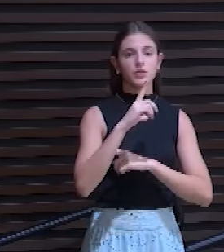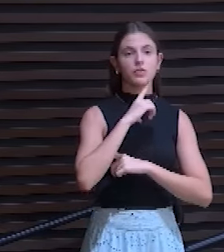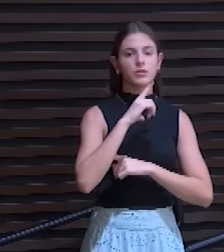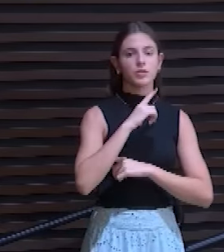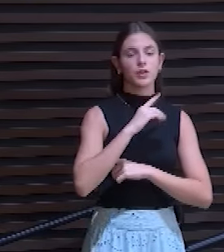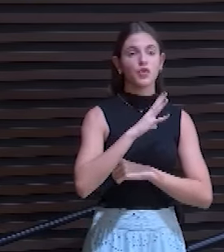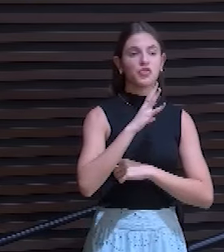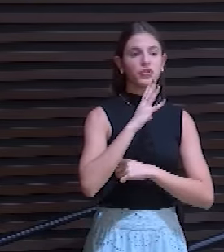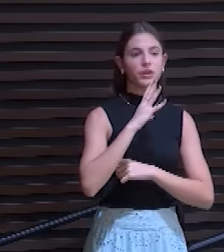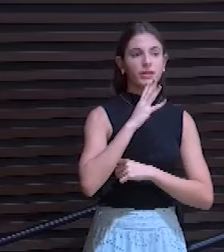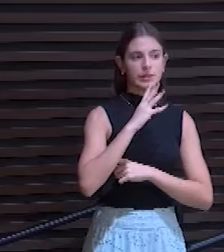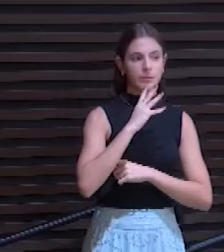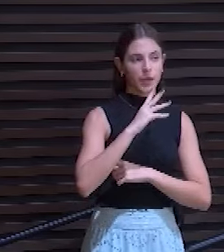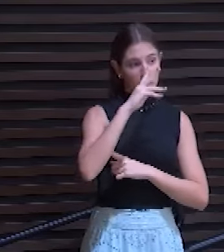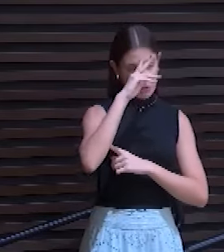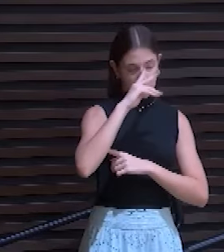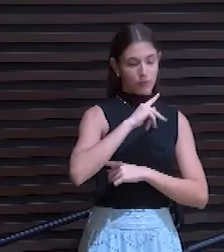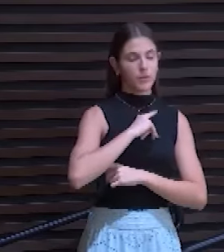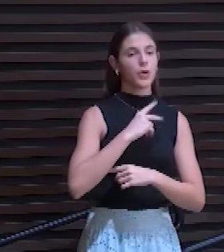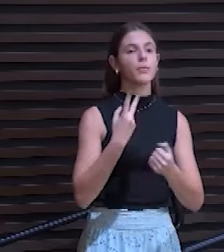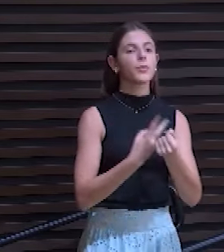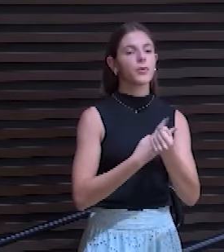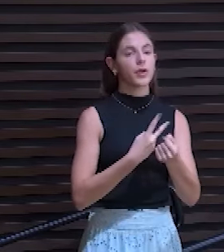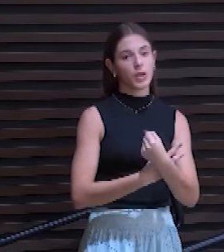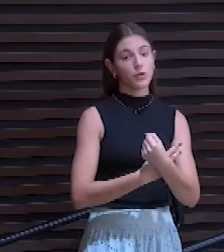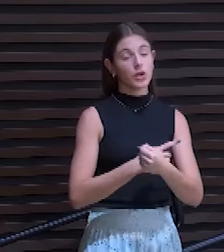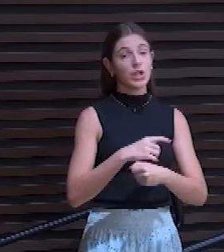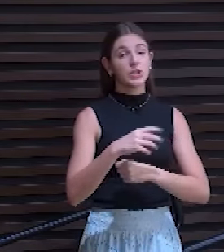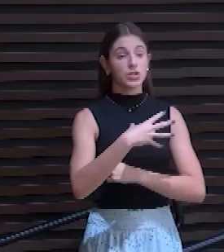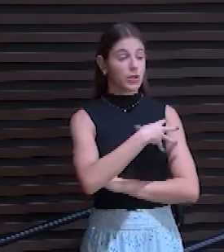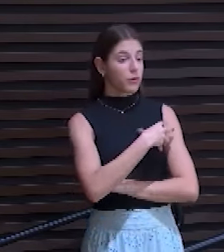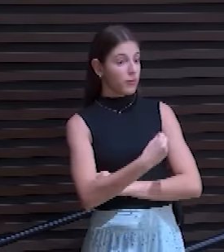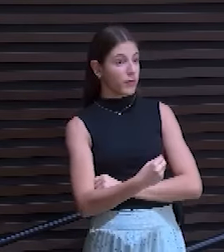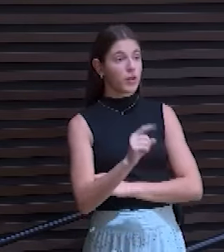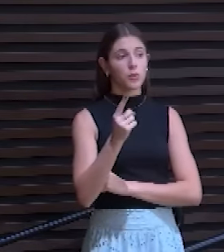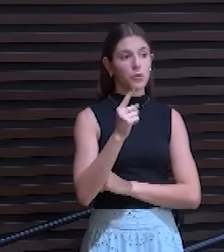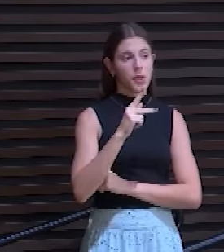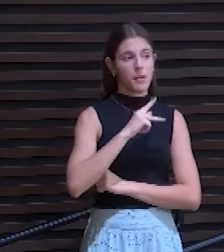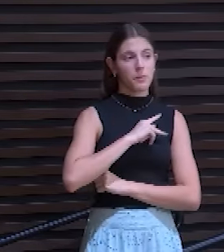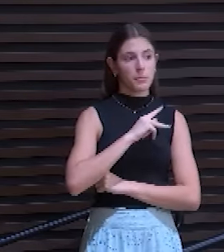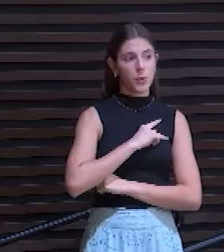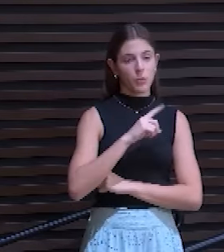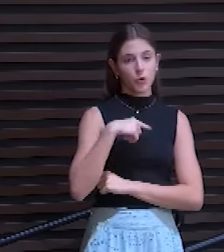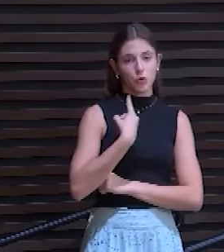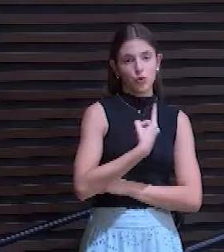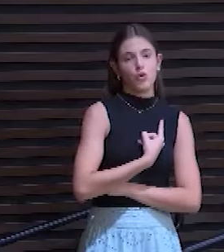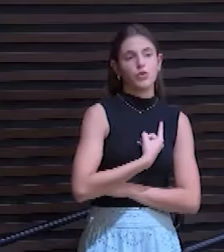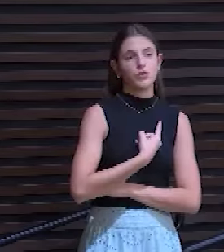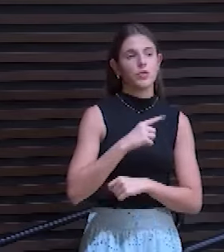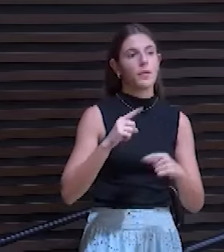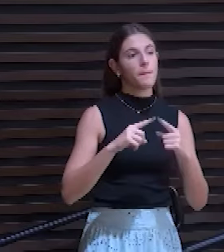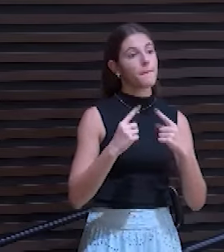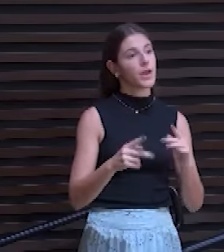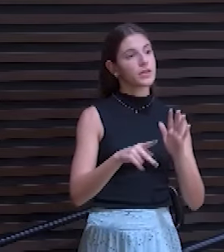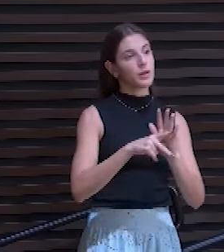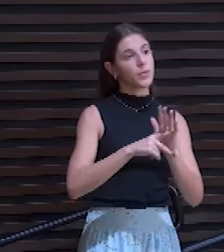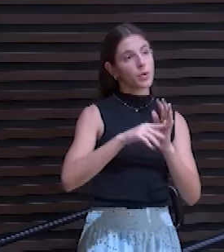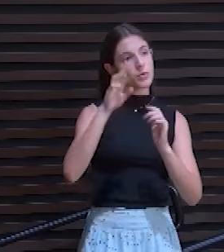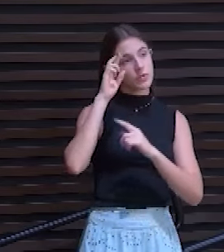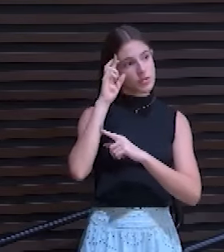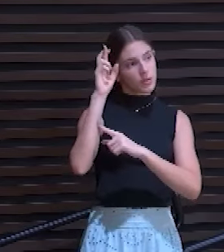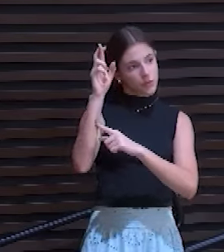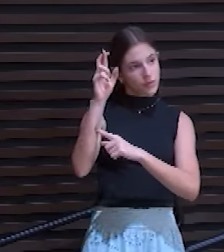na realidade, não nos pertencem. Os nossos filhos são do Senhor. Vamos ler o Salmo 127, 3,